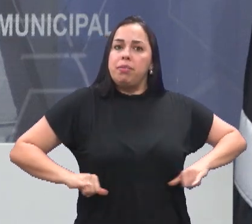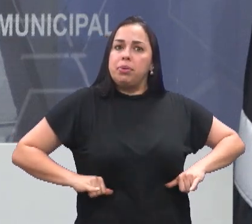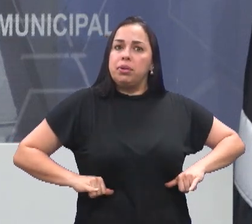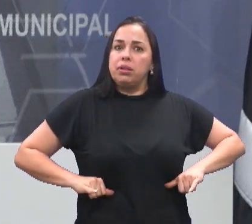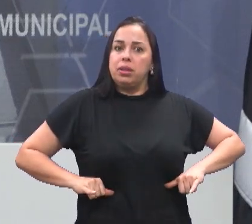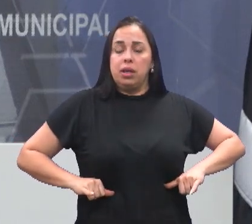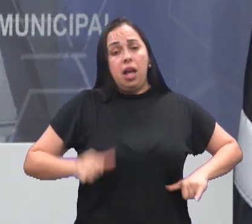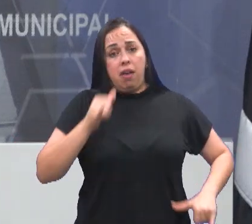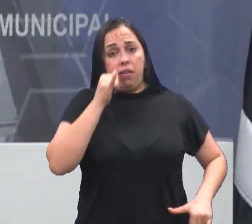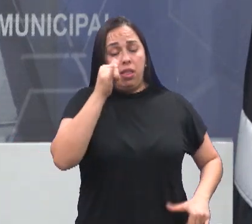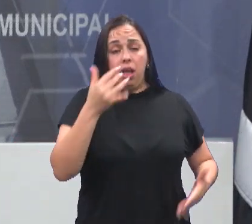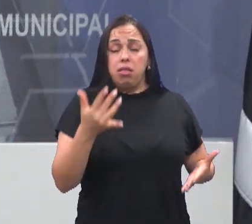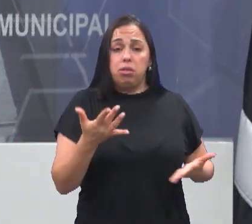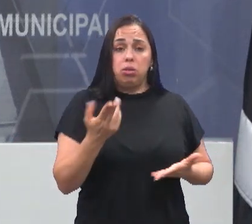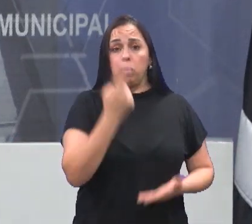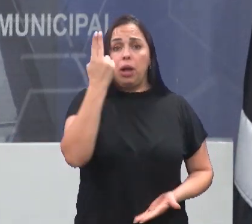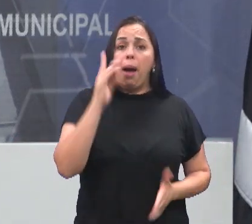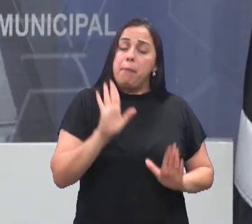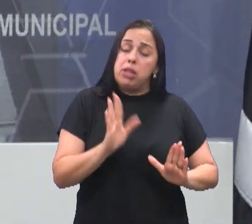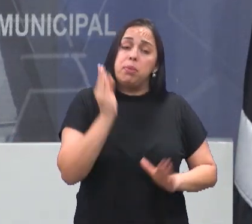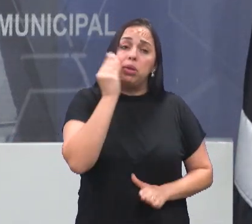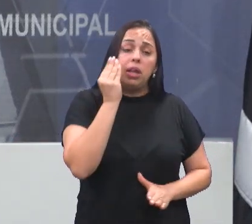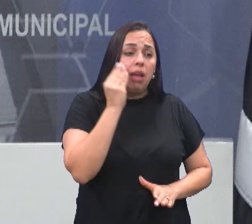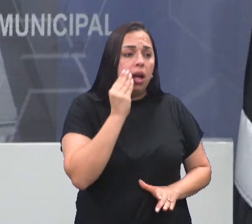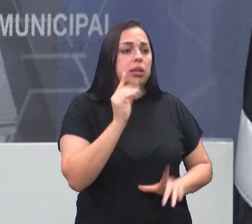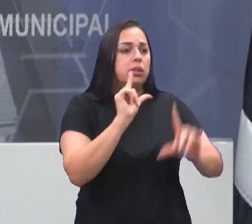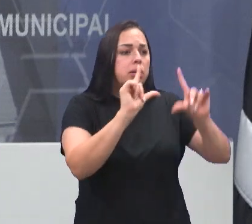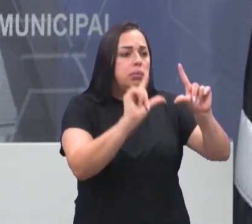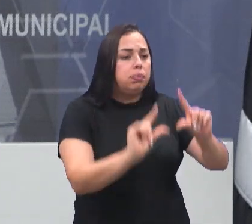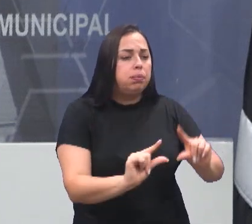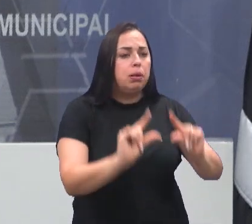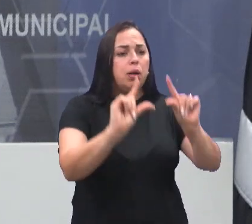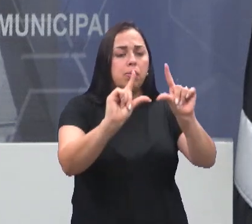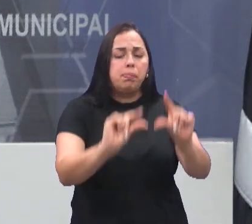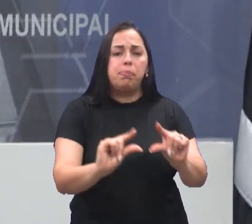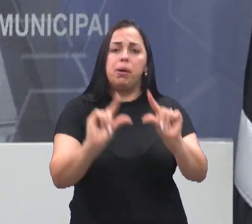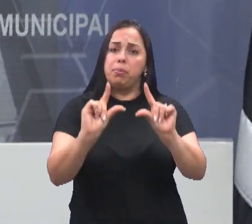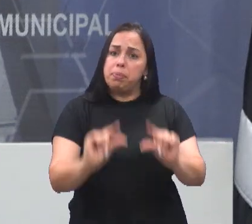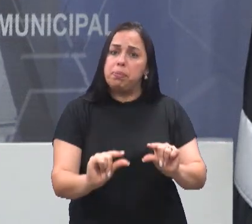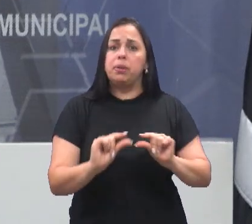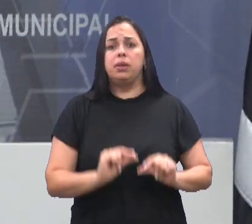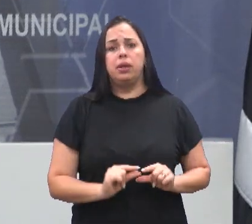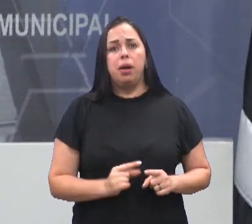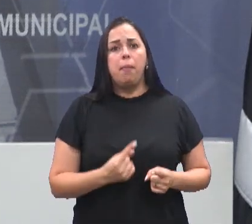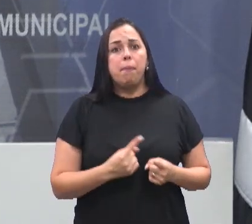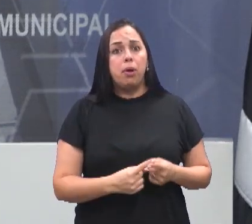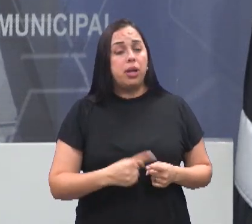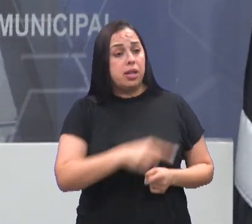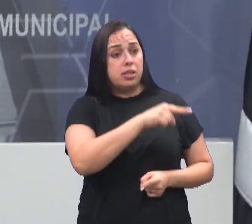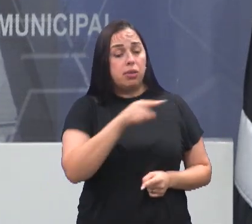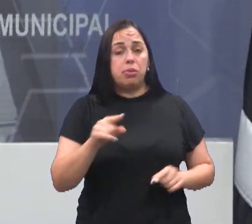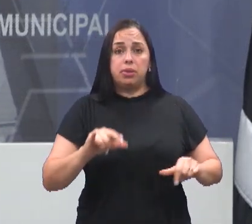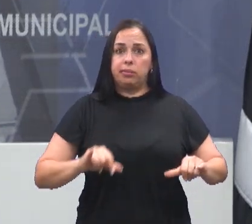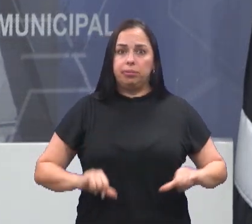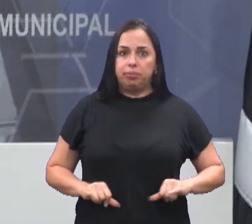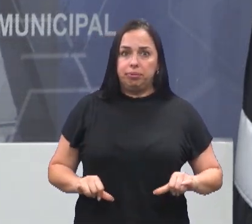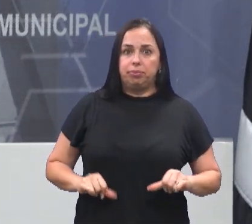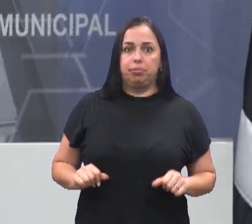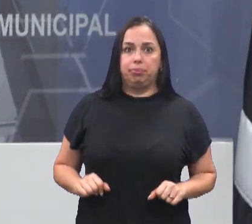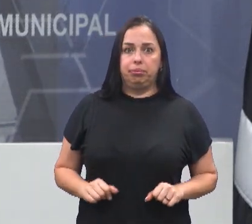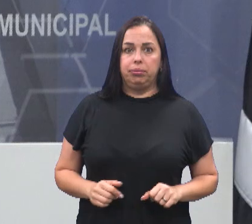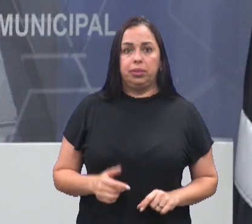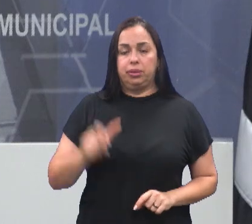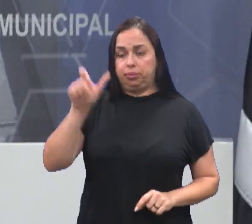sofrimento, mas a gente pode amenizar o sofrimento das famílias que estão envolvidas nesse processo. Nós temos aqui